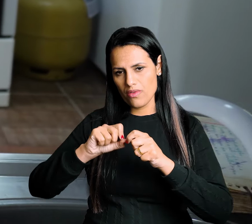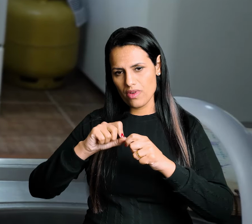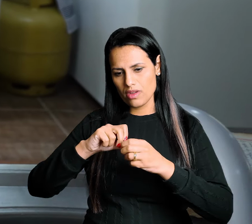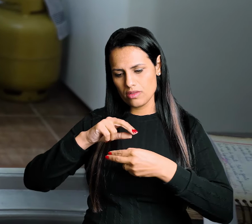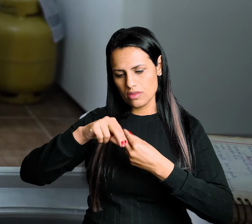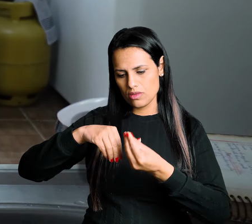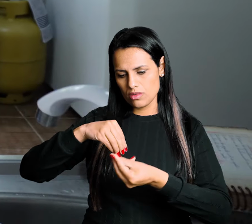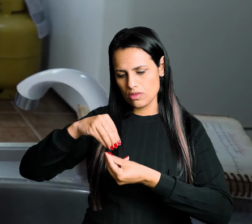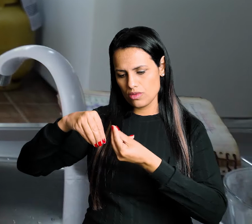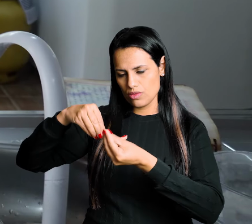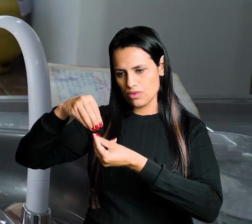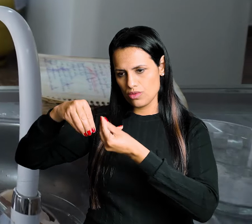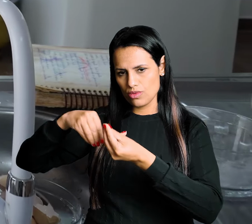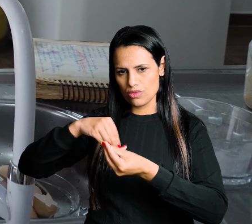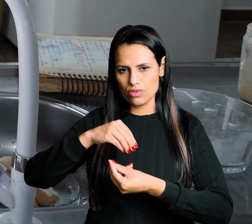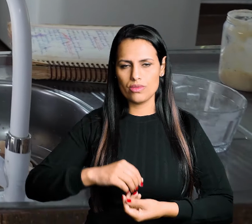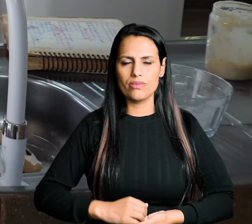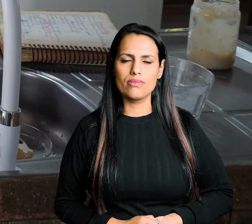rosquinhas.